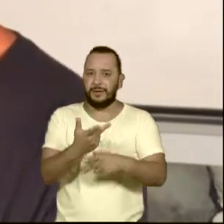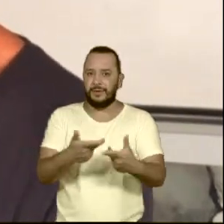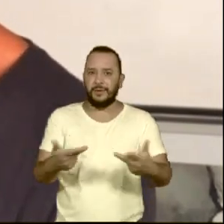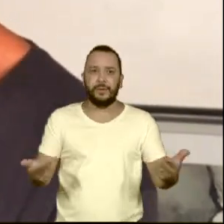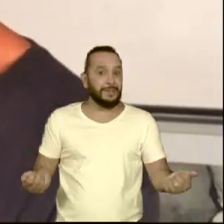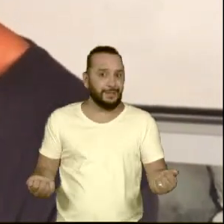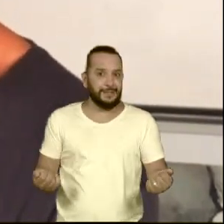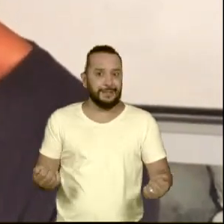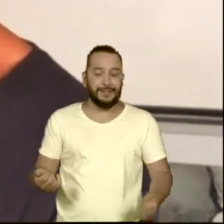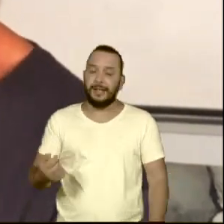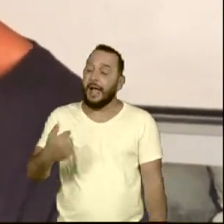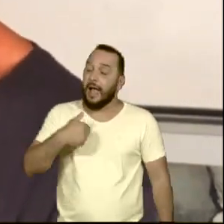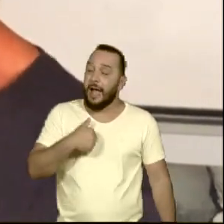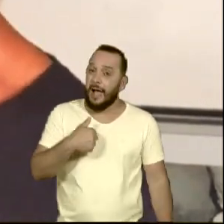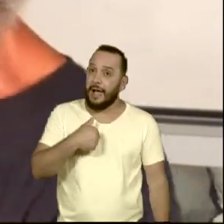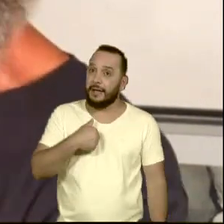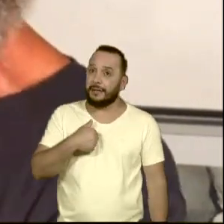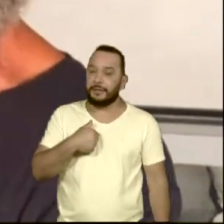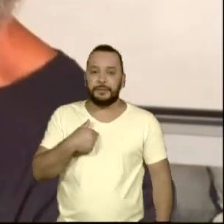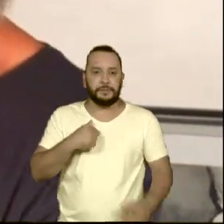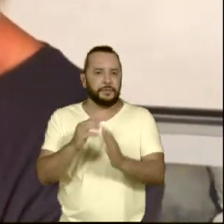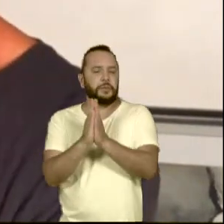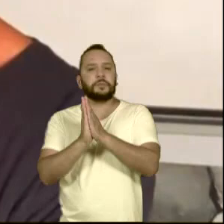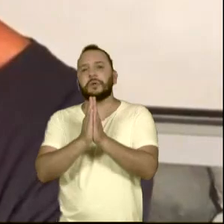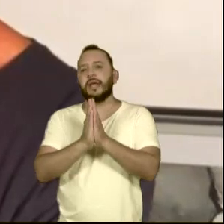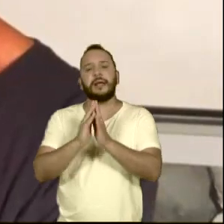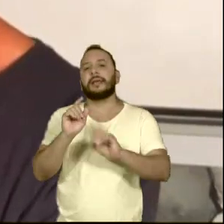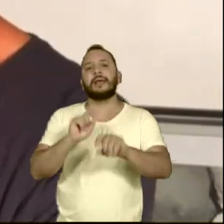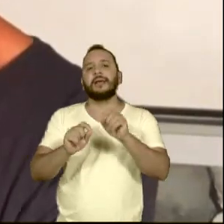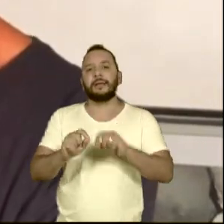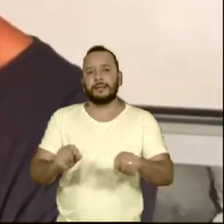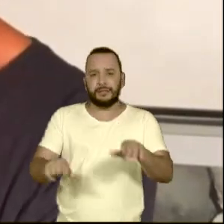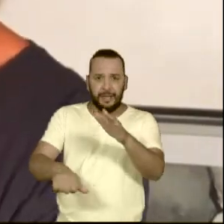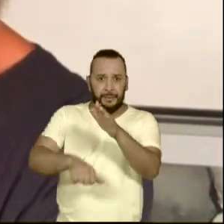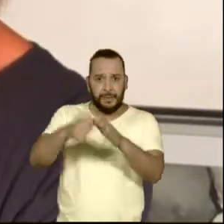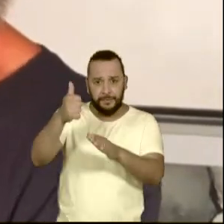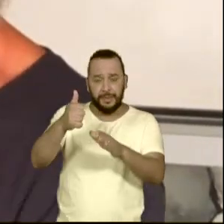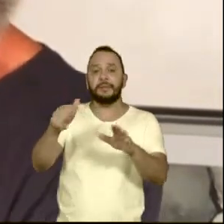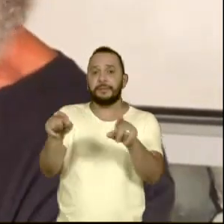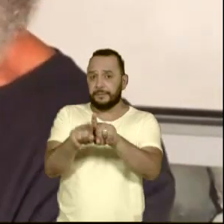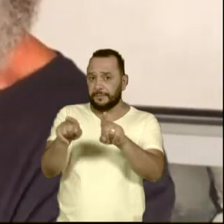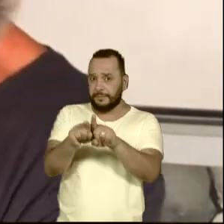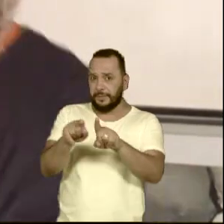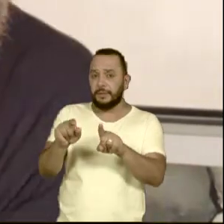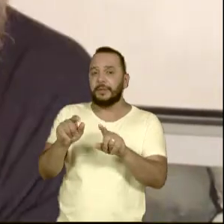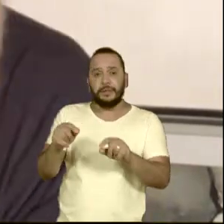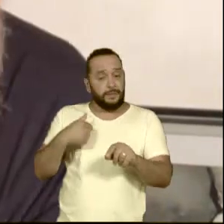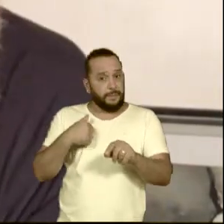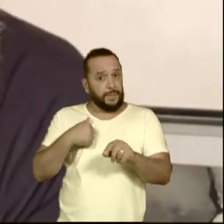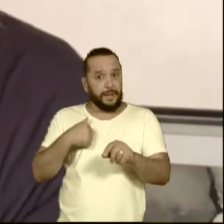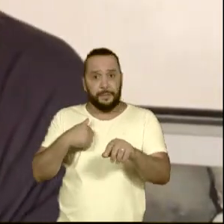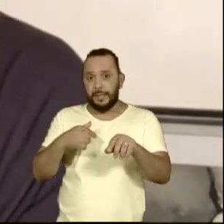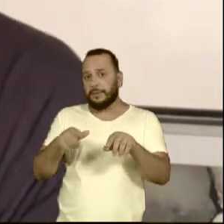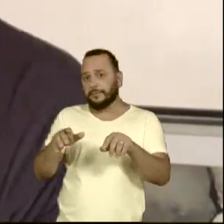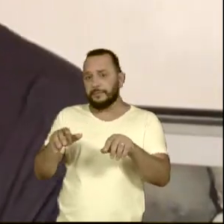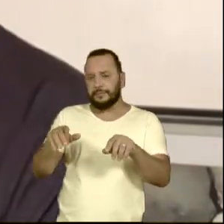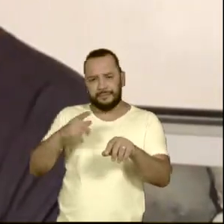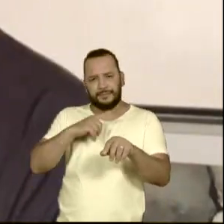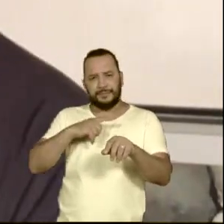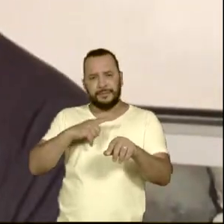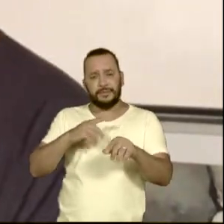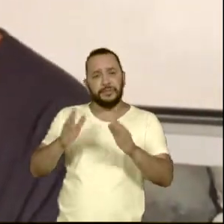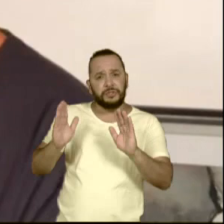Eu não posso falar ah, poxa, então a gente vai falar os bonecos, quem é que fez primeiro na televisão? foi fulano, todo mundo imitou. Entendeu?